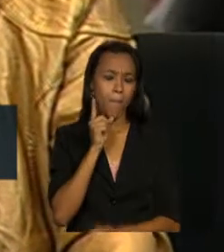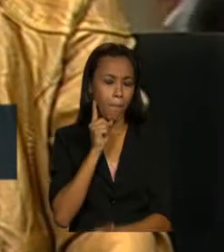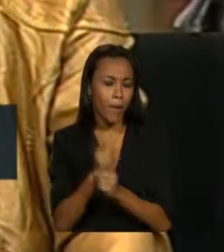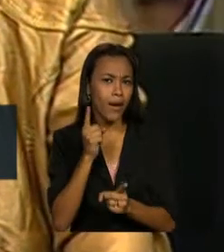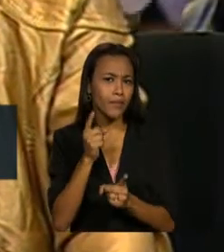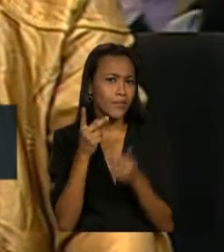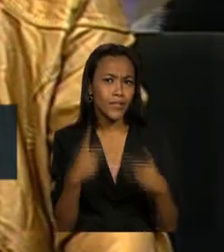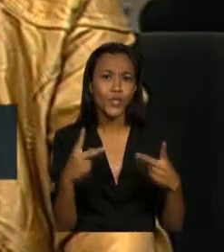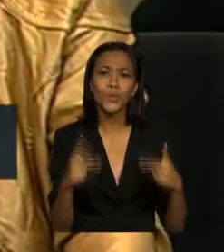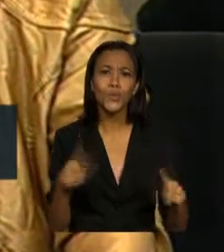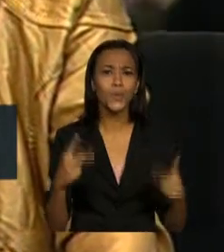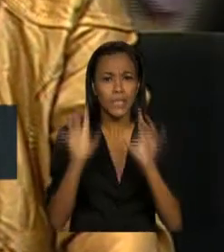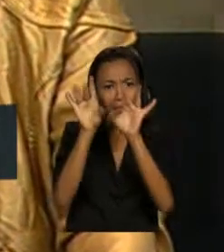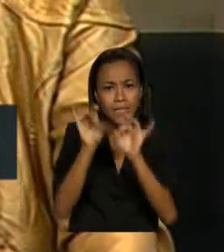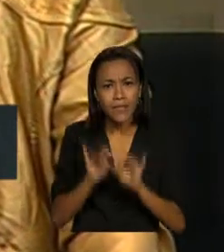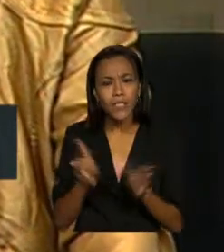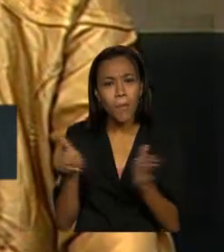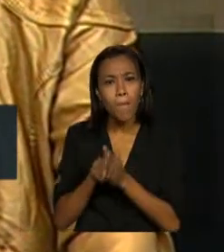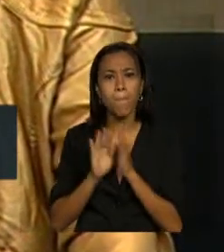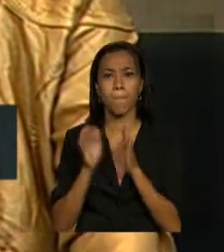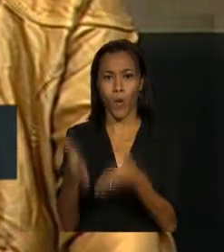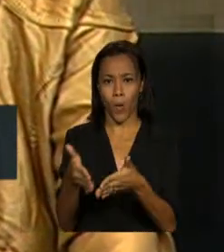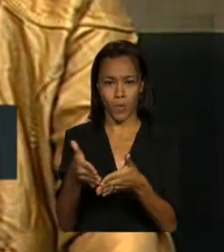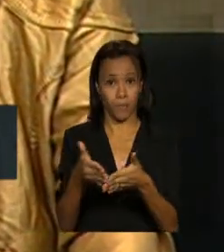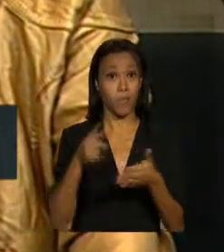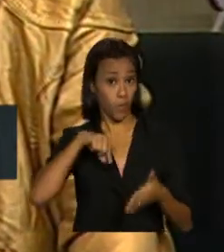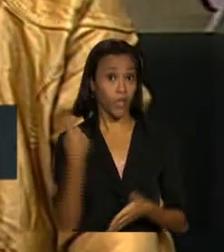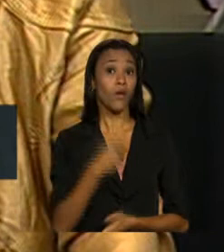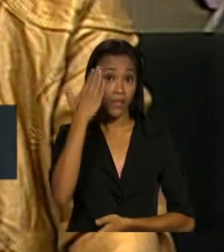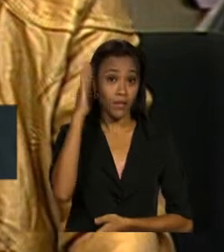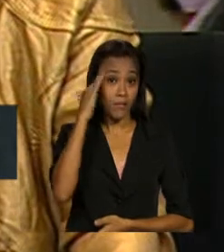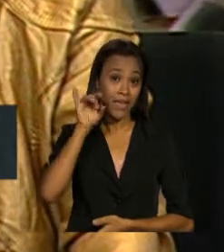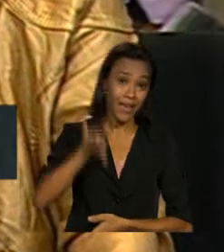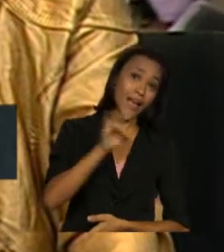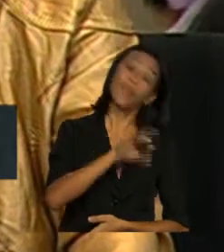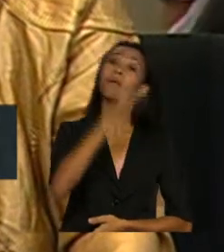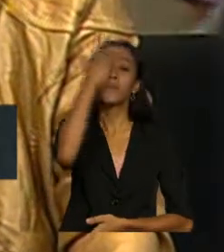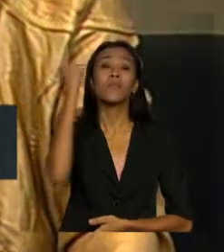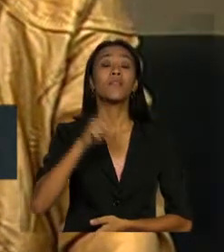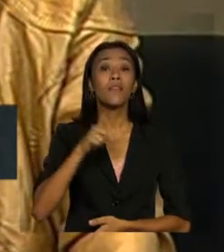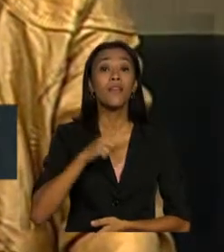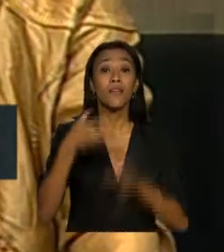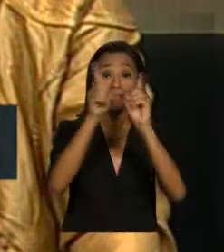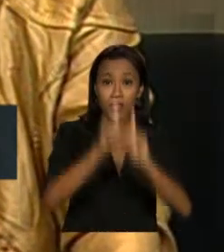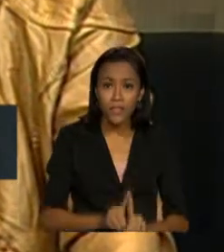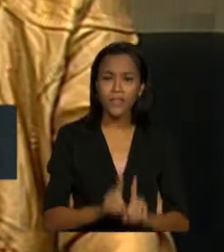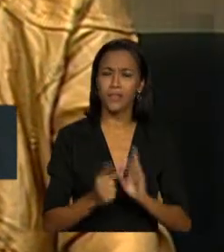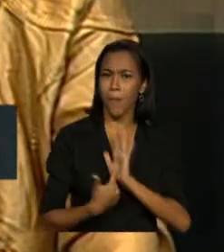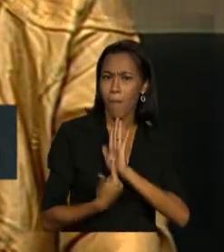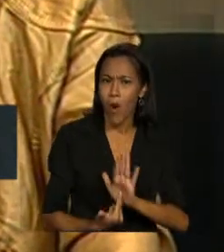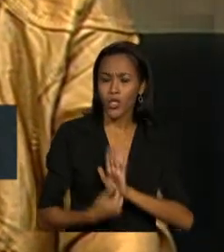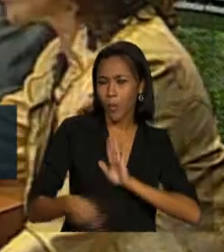identificada nas suas especificidades, porque compreendemos que cada pessoa com deficiência apresenta a